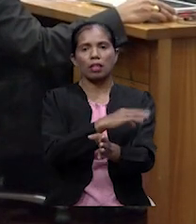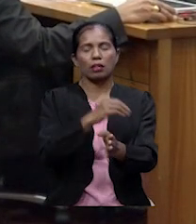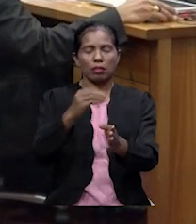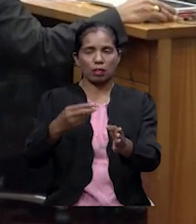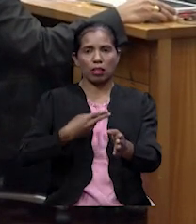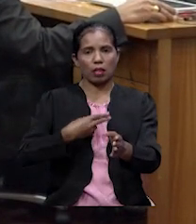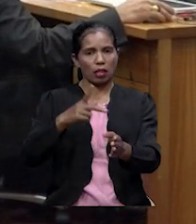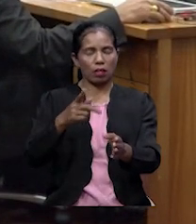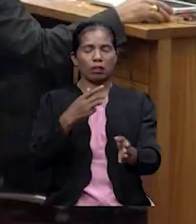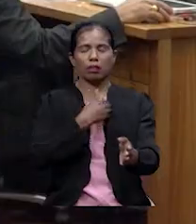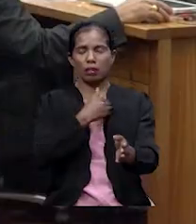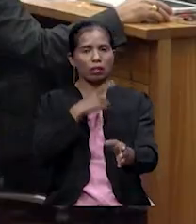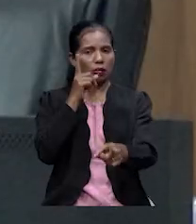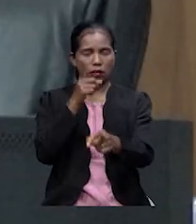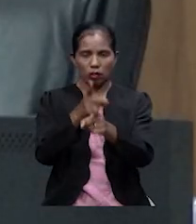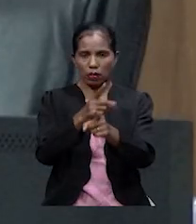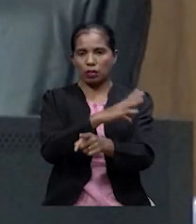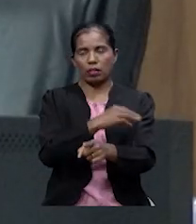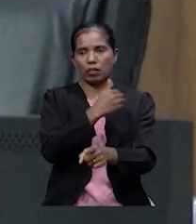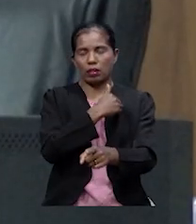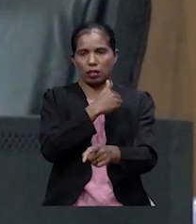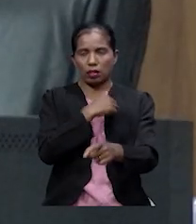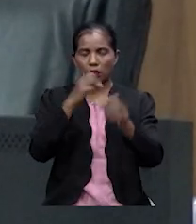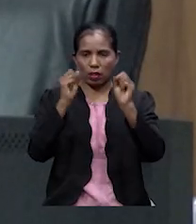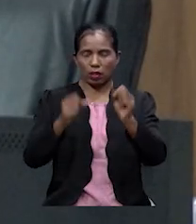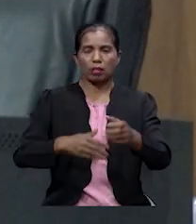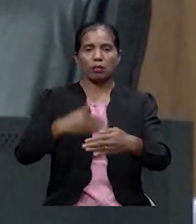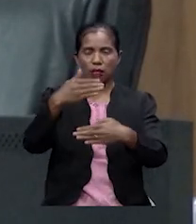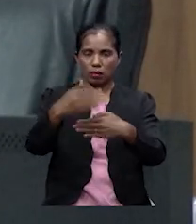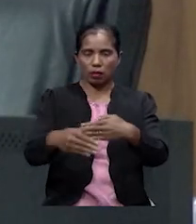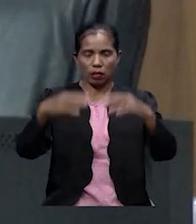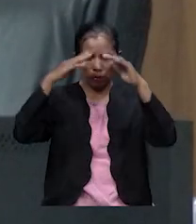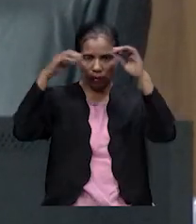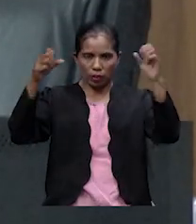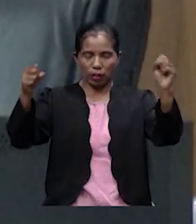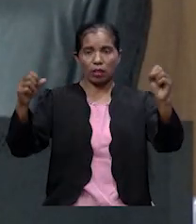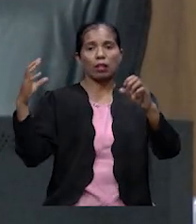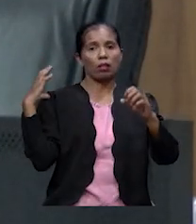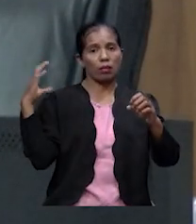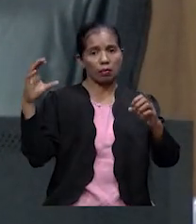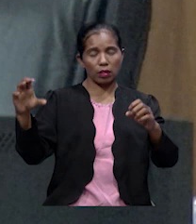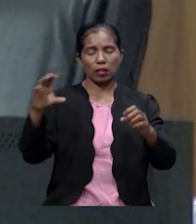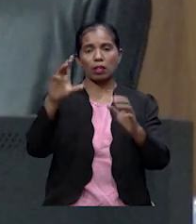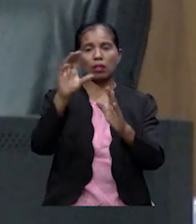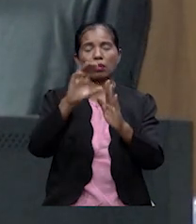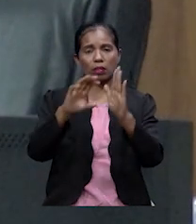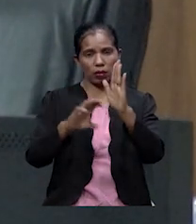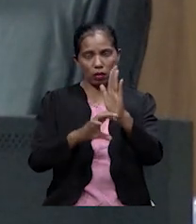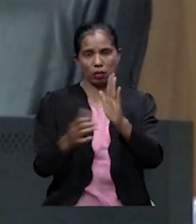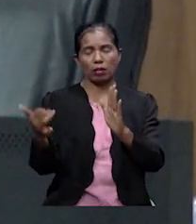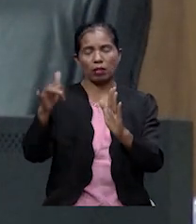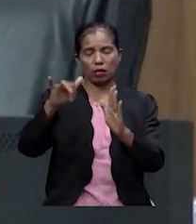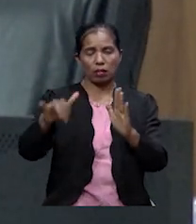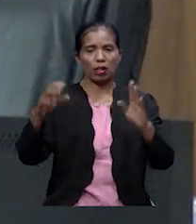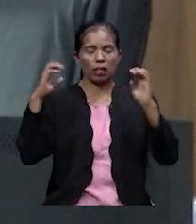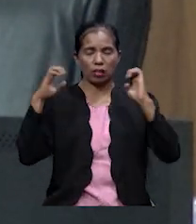ladun mos, no ambigu liu atu iha tendência atu interfere ho presidente nia competência constitucional sira, no exercício